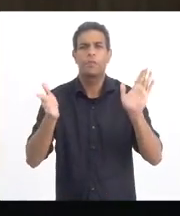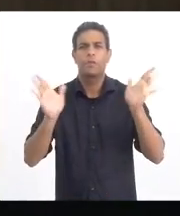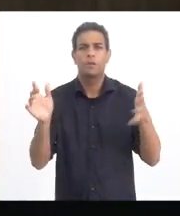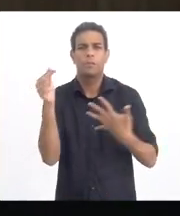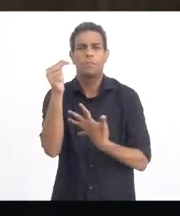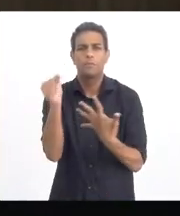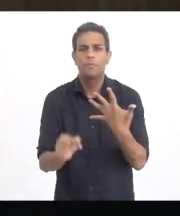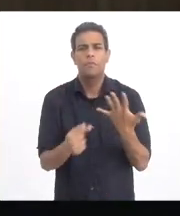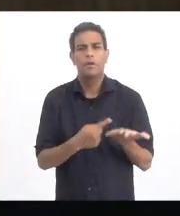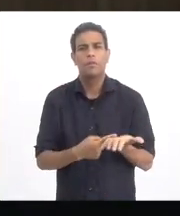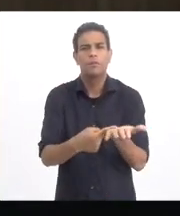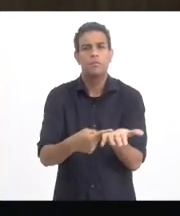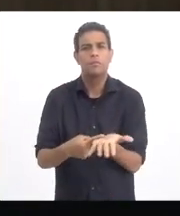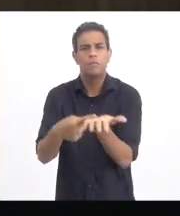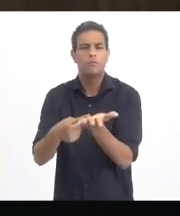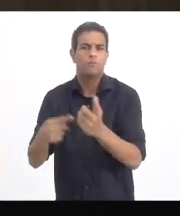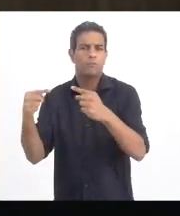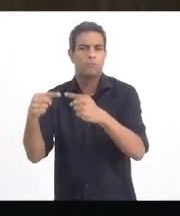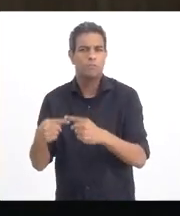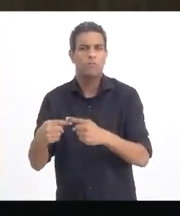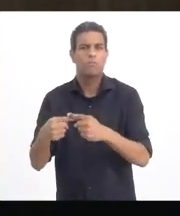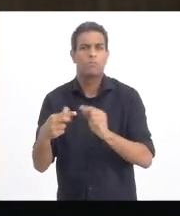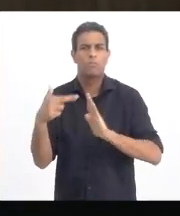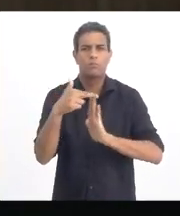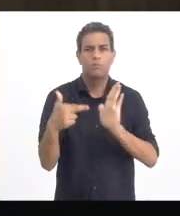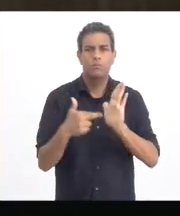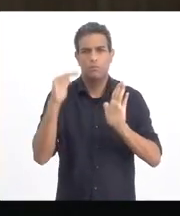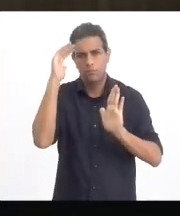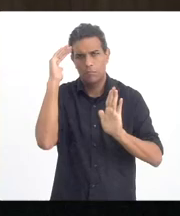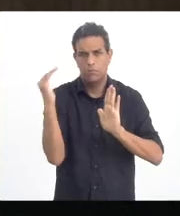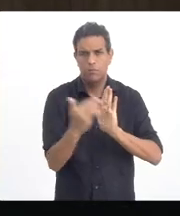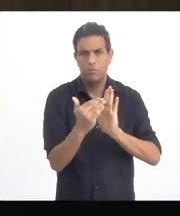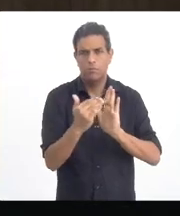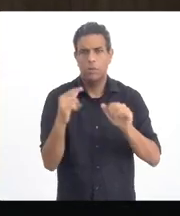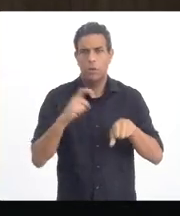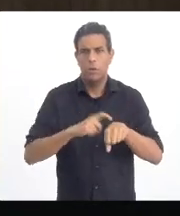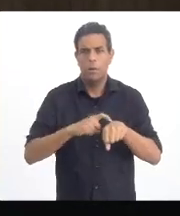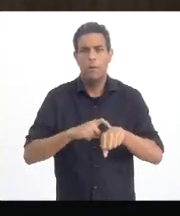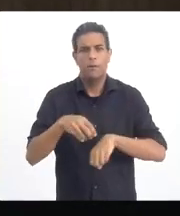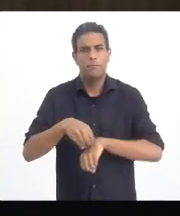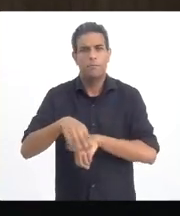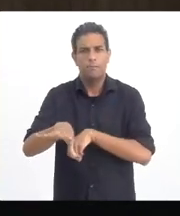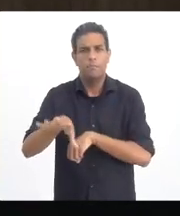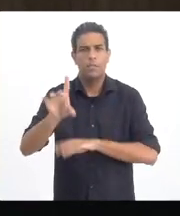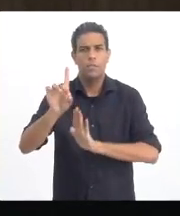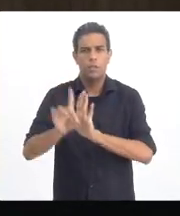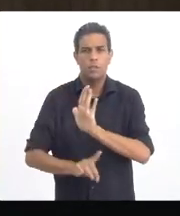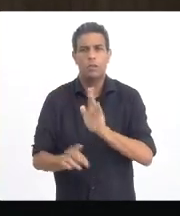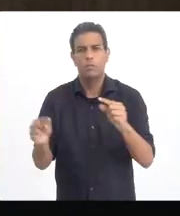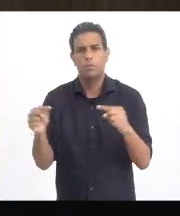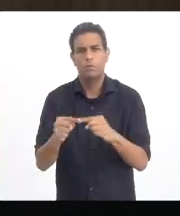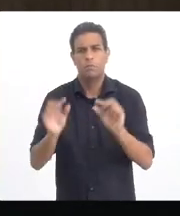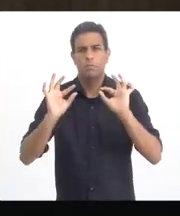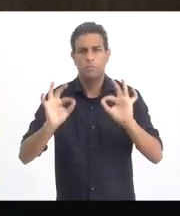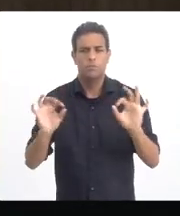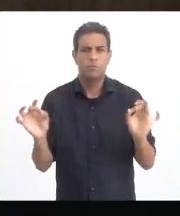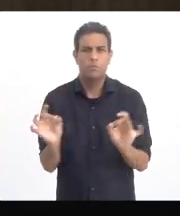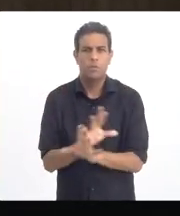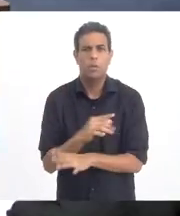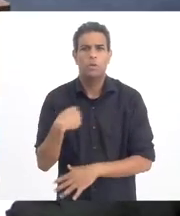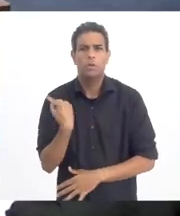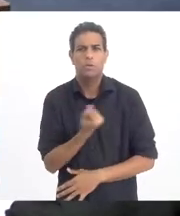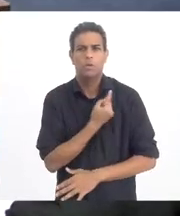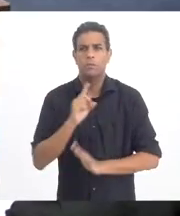simetria, ele diz que tem que cumprir a norma lá da legislação federal. Mas, na hora de dar o direito, ele não aplicou de forma